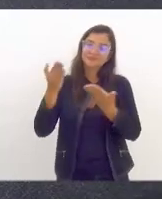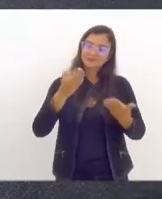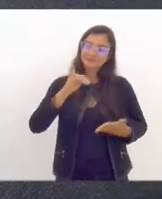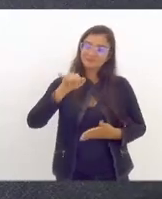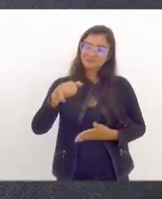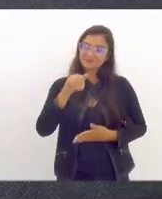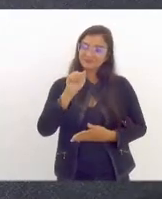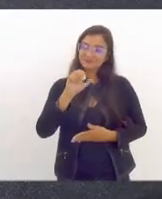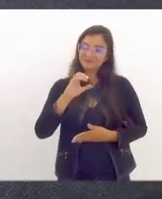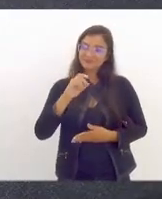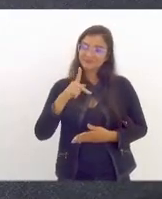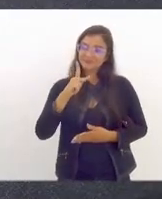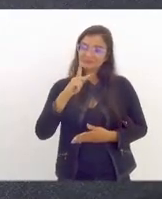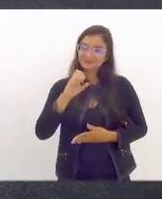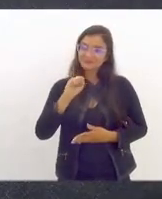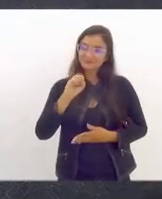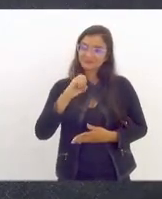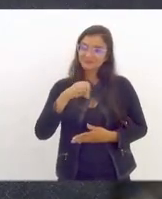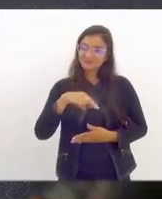Jackson